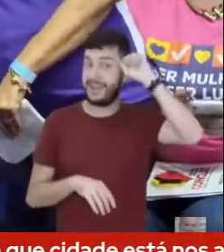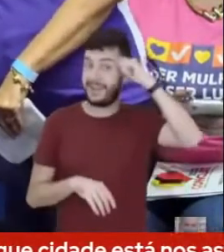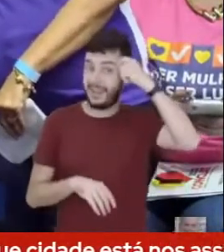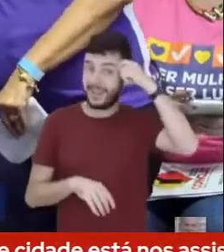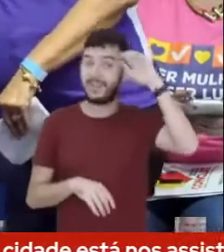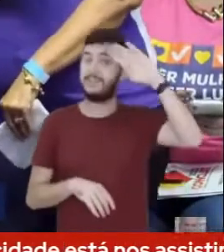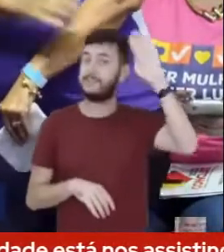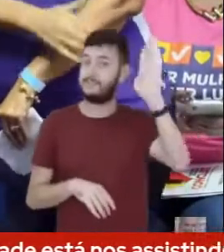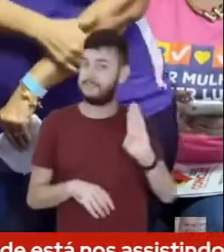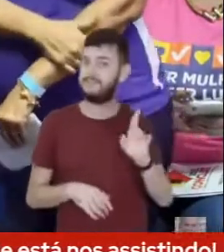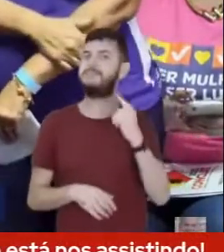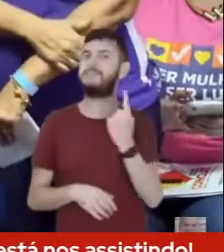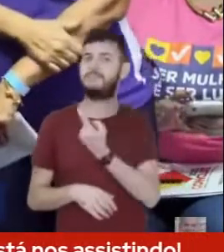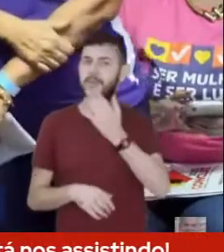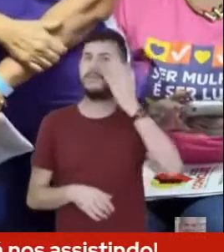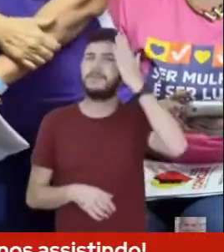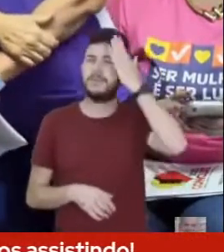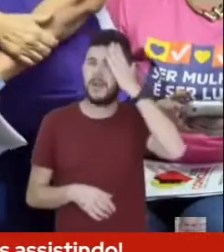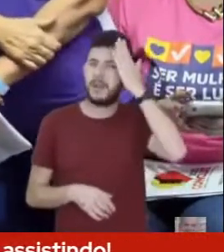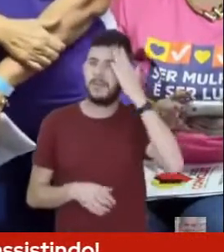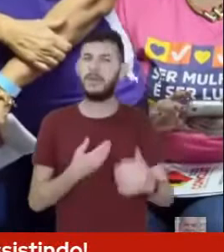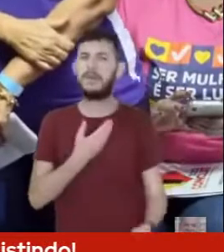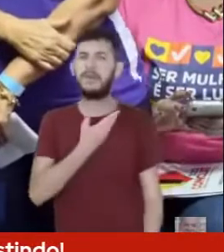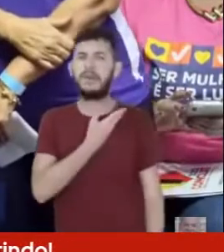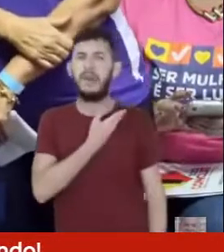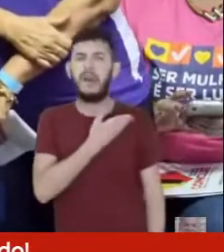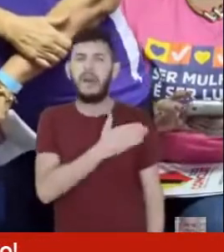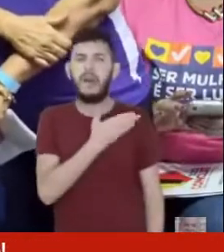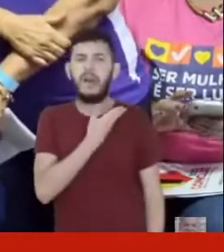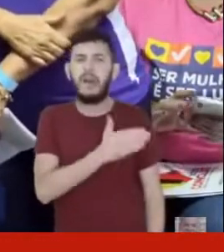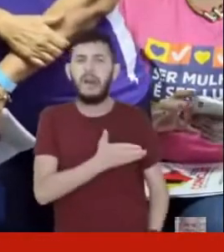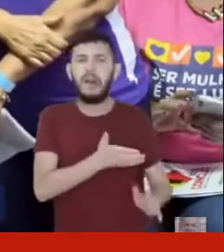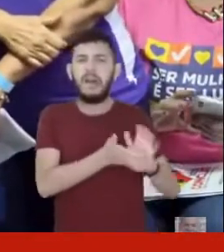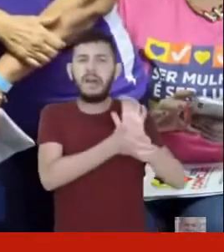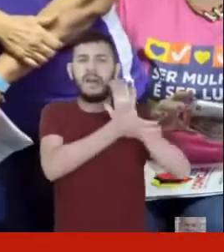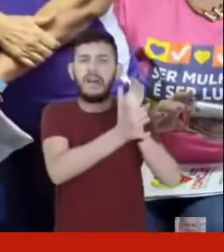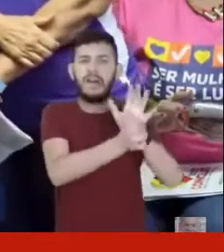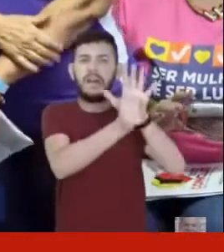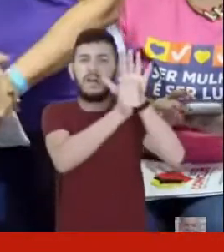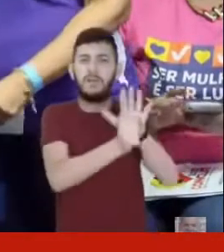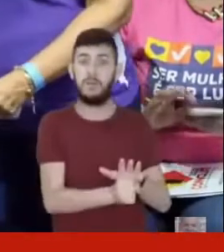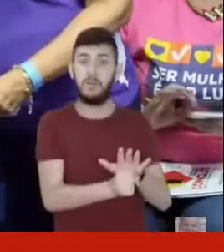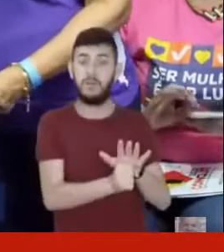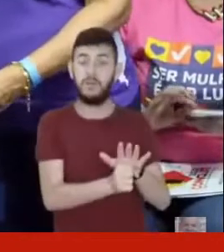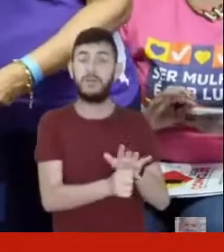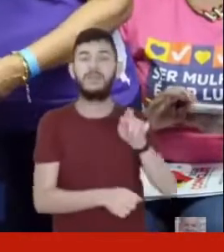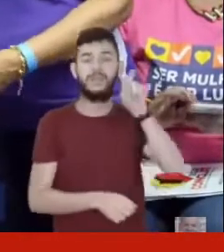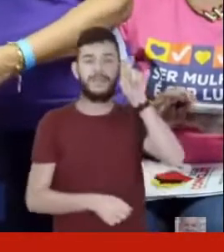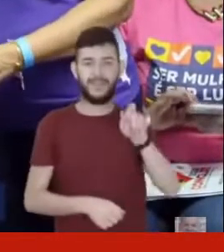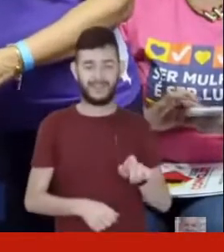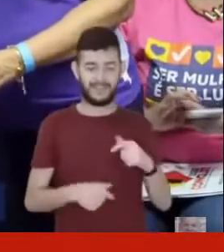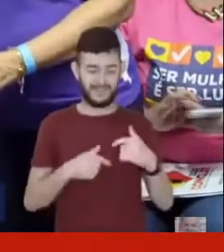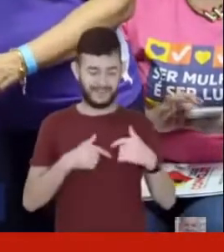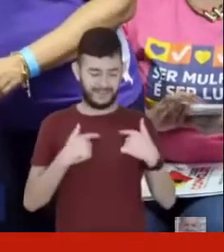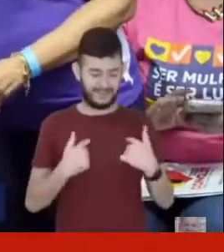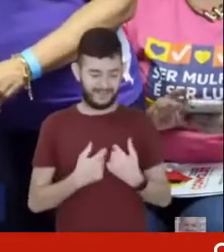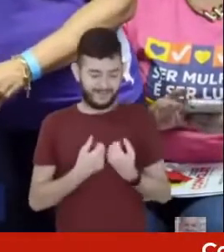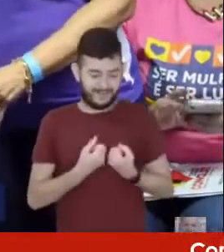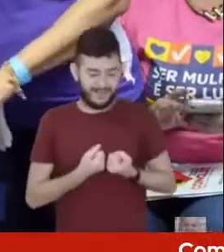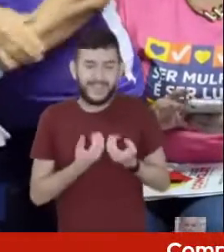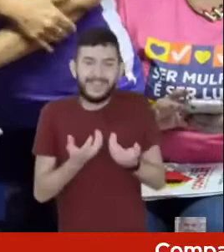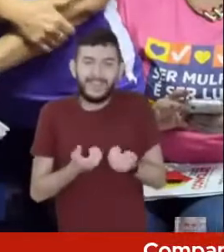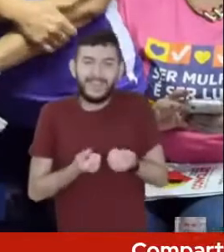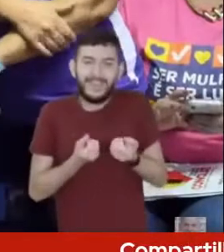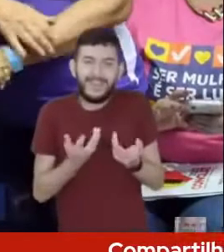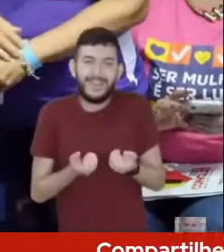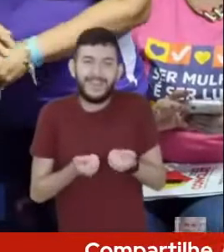da discriminação. E ela vai falar com o coração para a igualdade, oportunidade e um Brasil